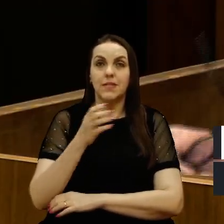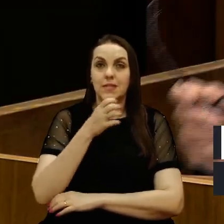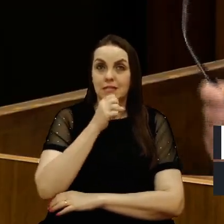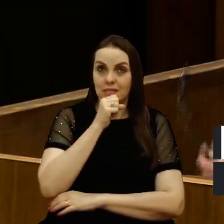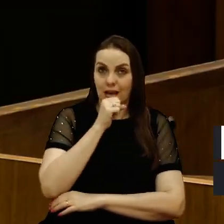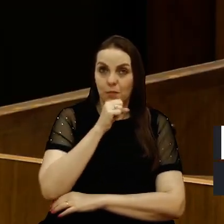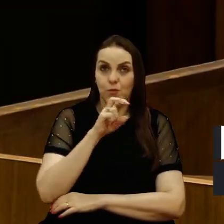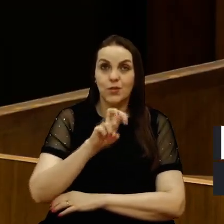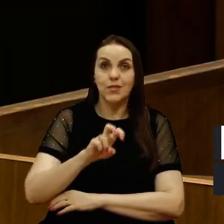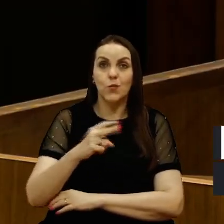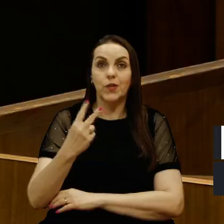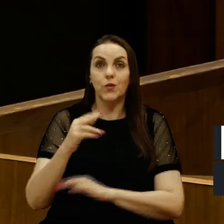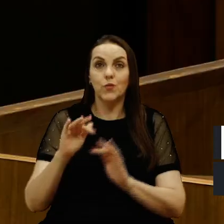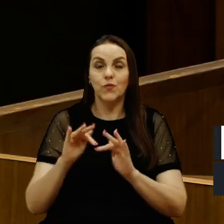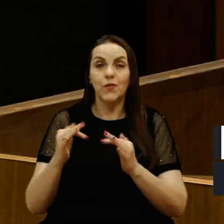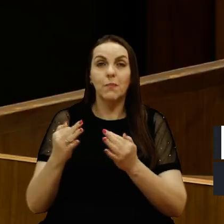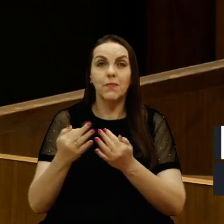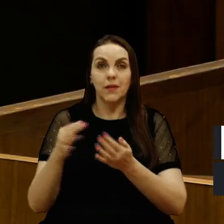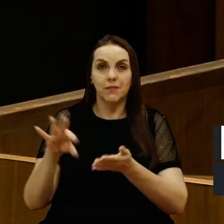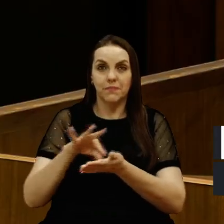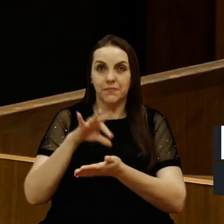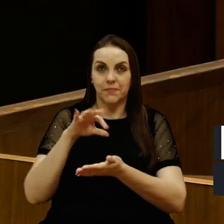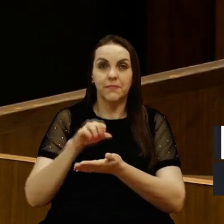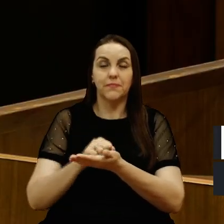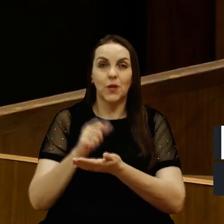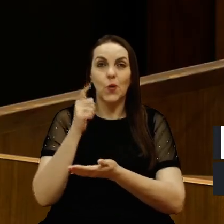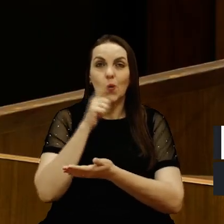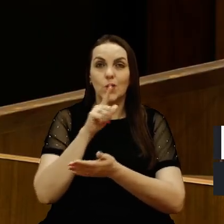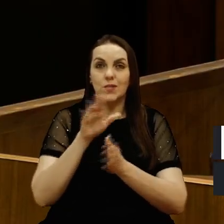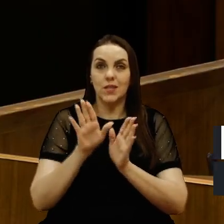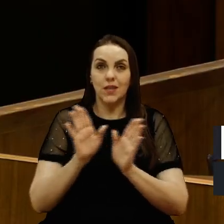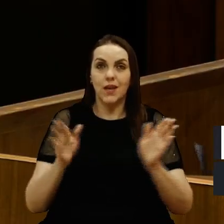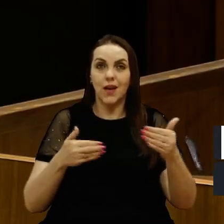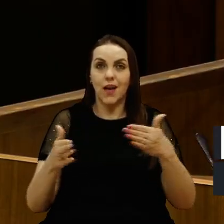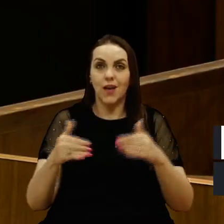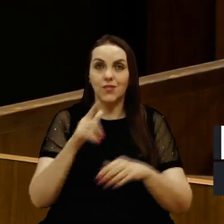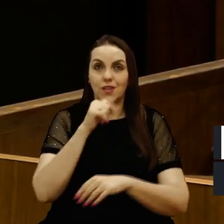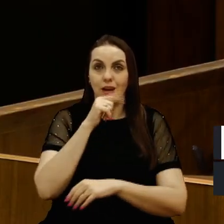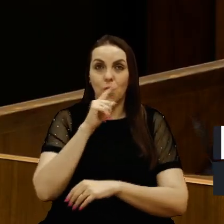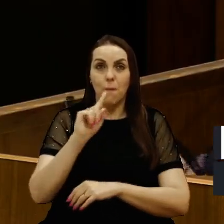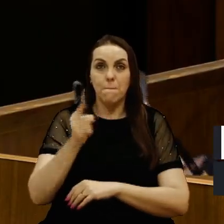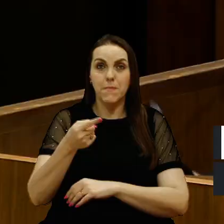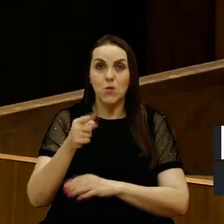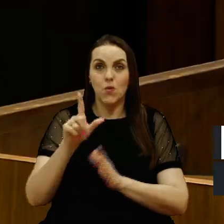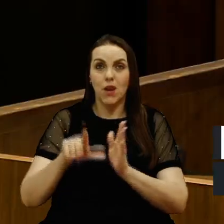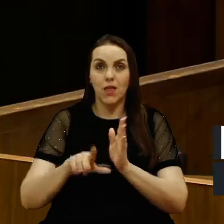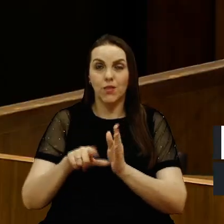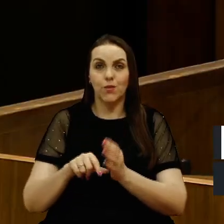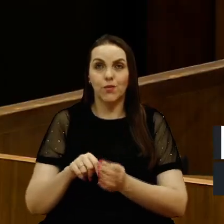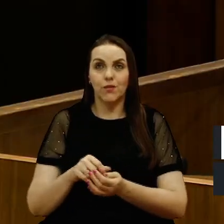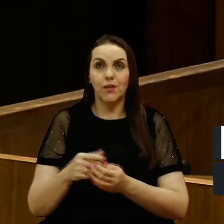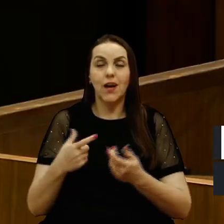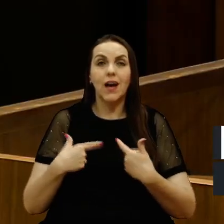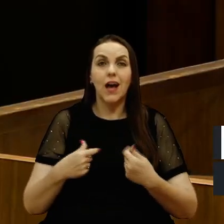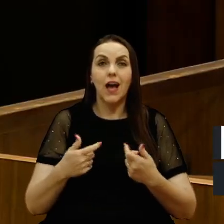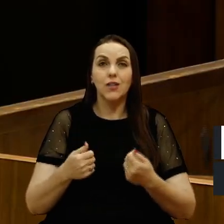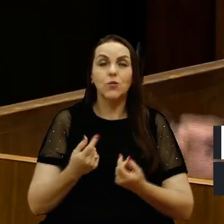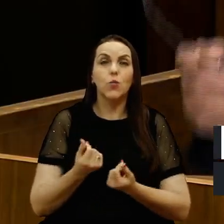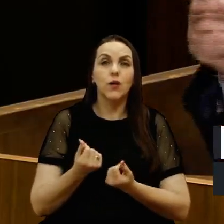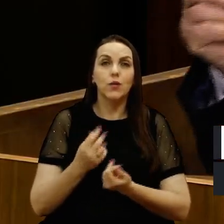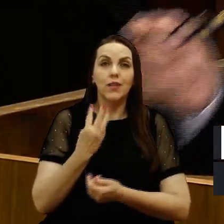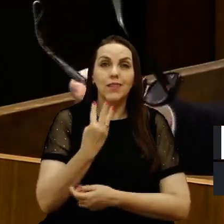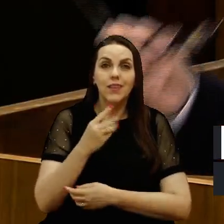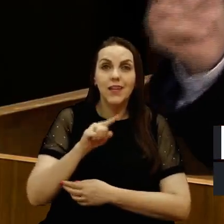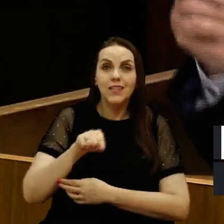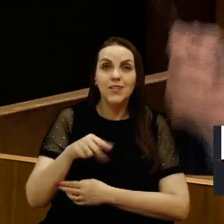para ter a caixa d'água de 1.000 litros. E o custo da caixa d'água, R$ 3,20 por mês. Por